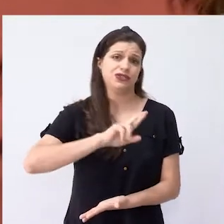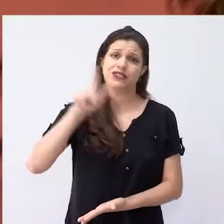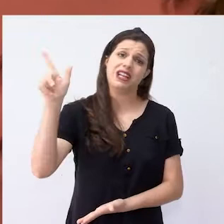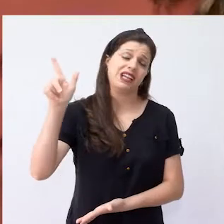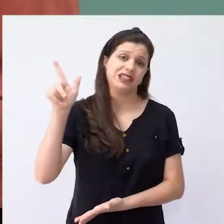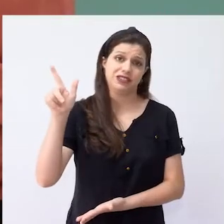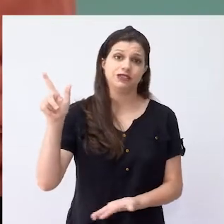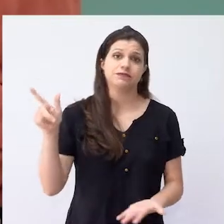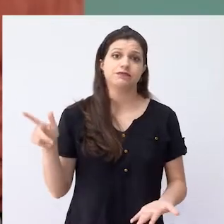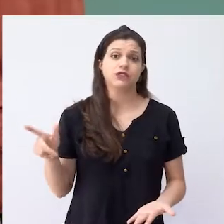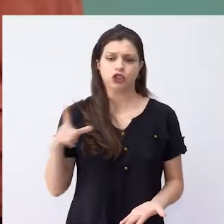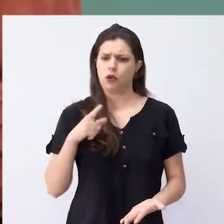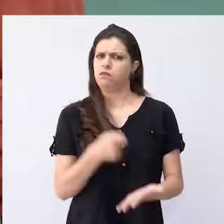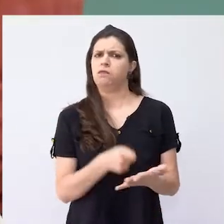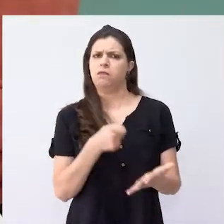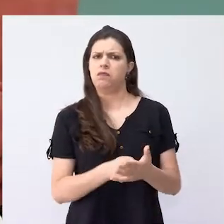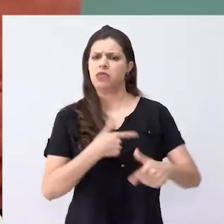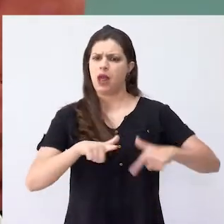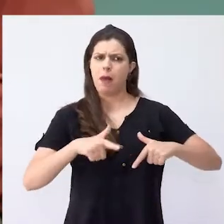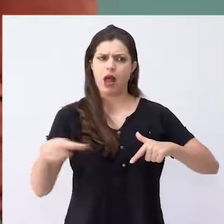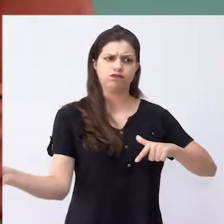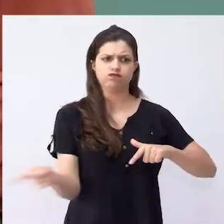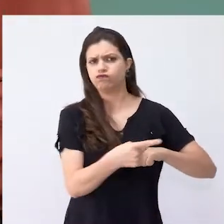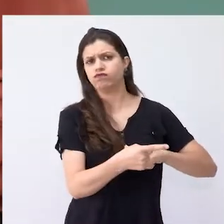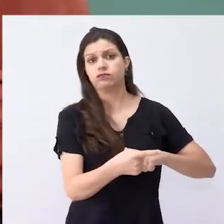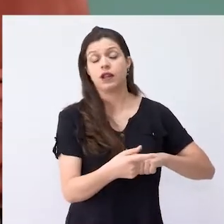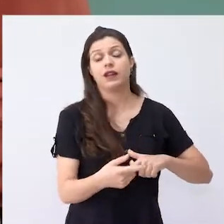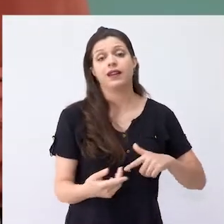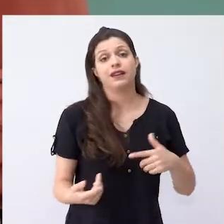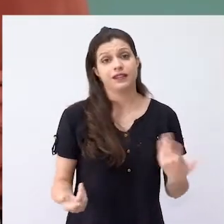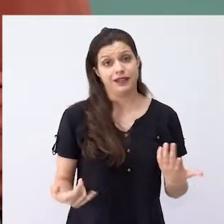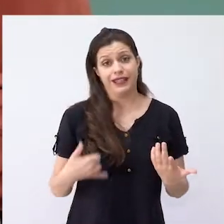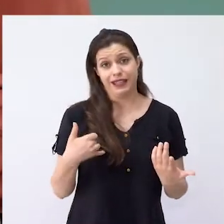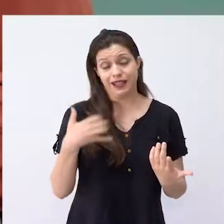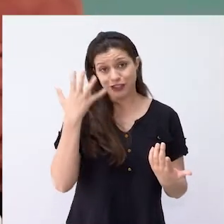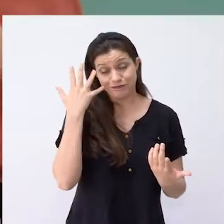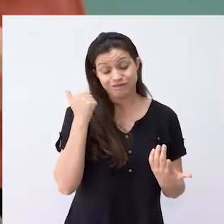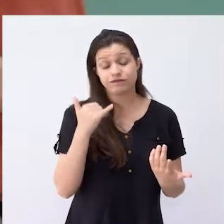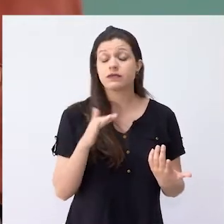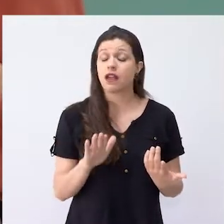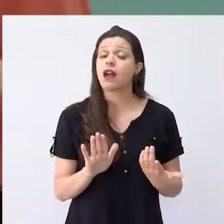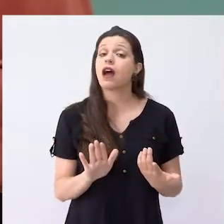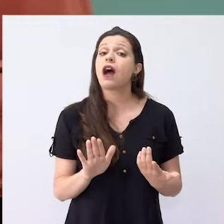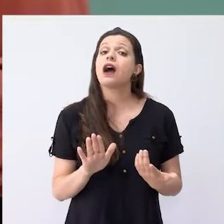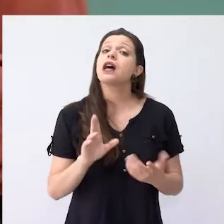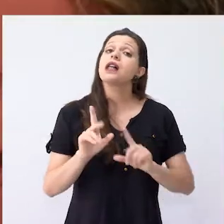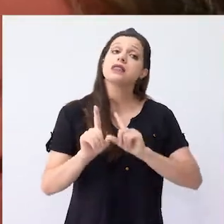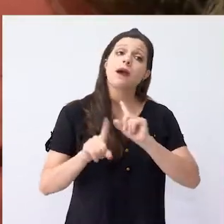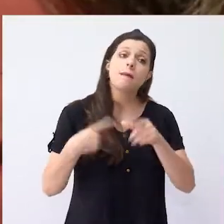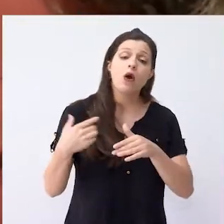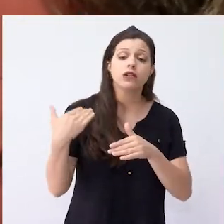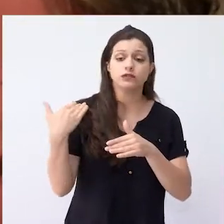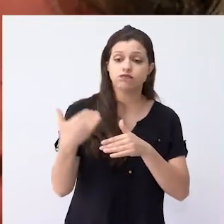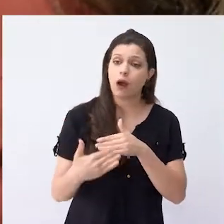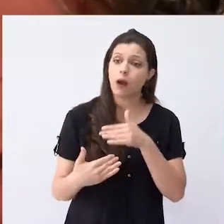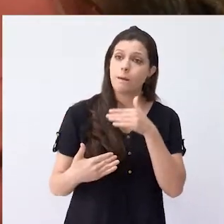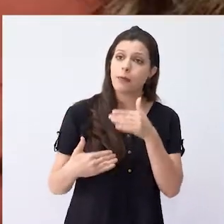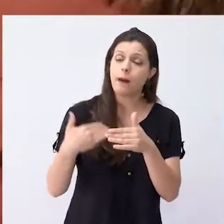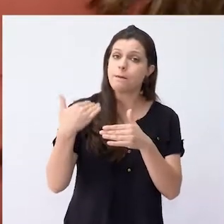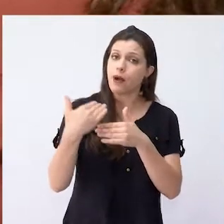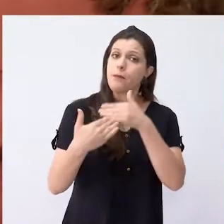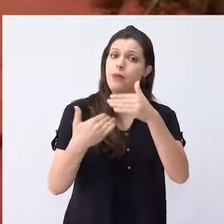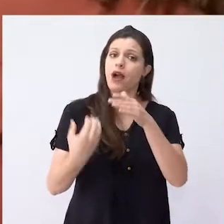outra realidade que acabava impondo isso a essa faixa etária. Com todo o desenvolvimento